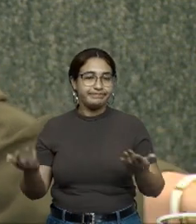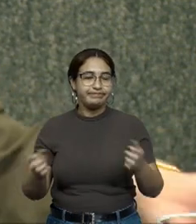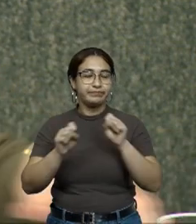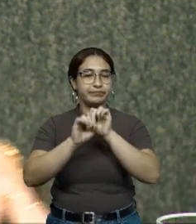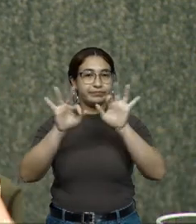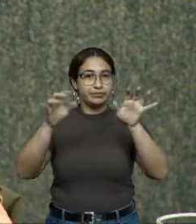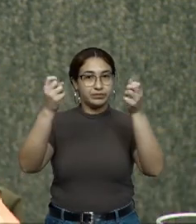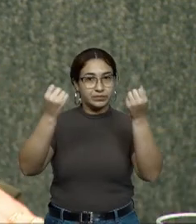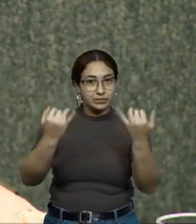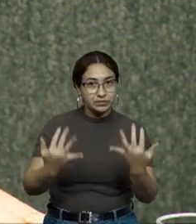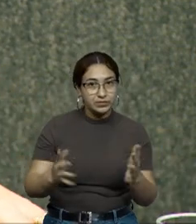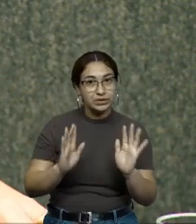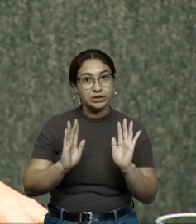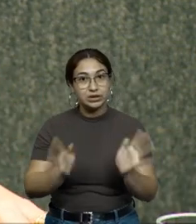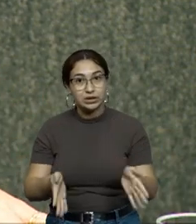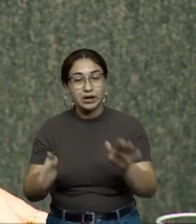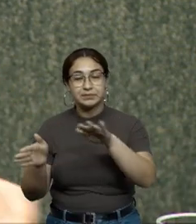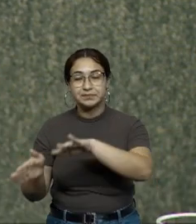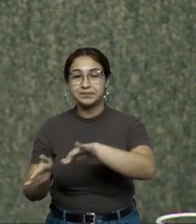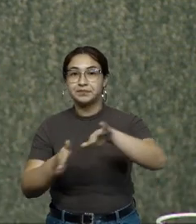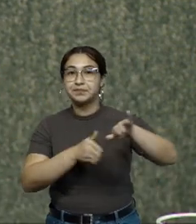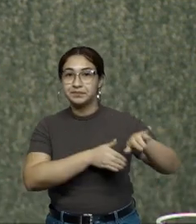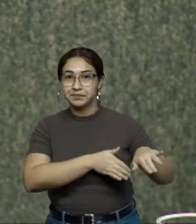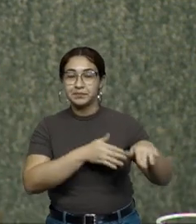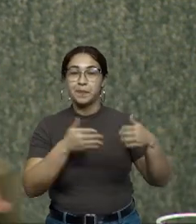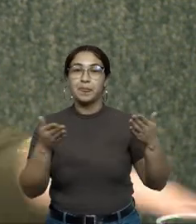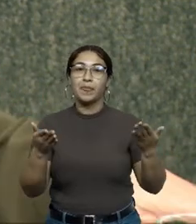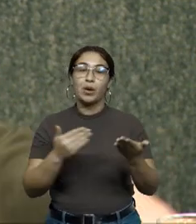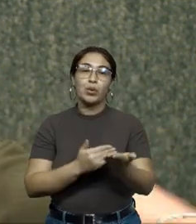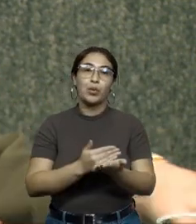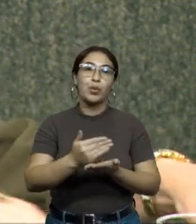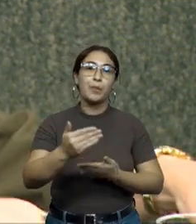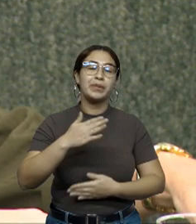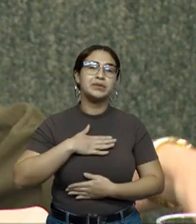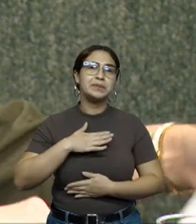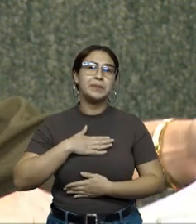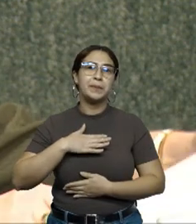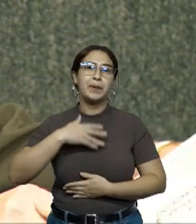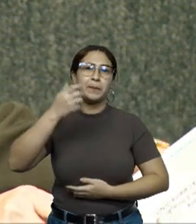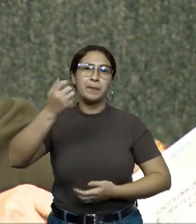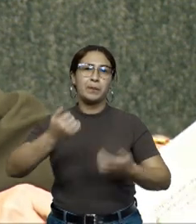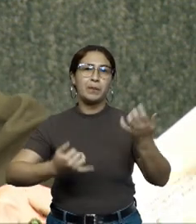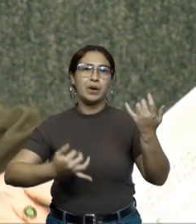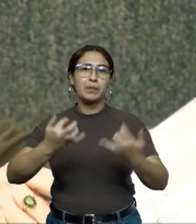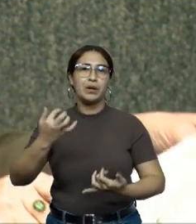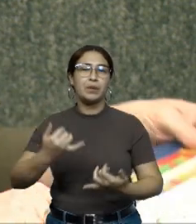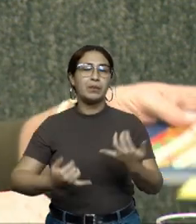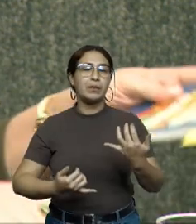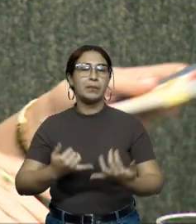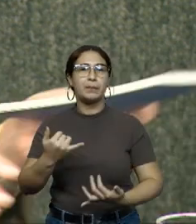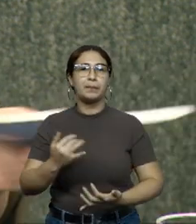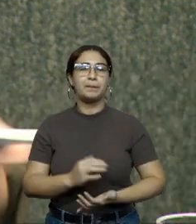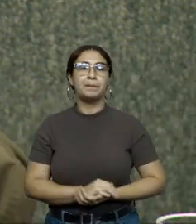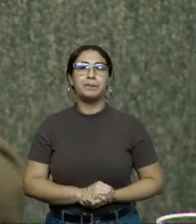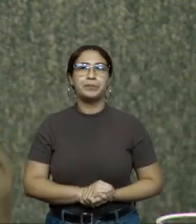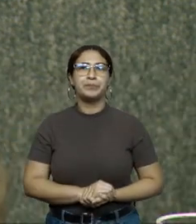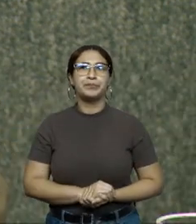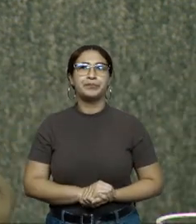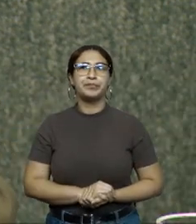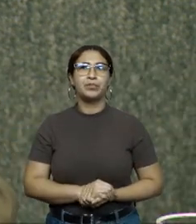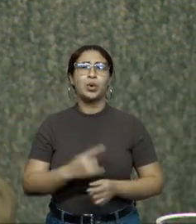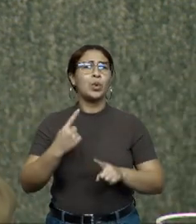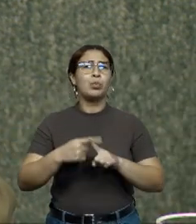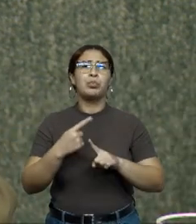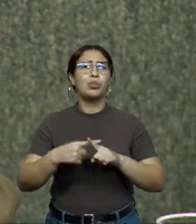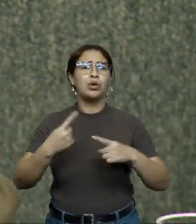quanto à audiência eu quero começar a minha fala destacando Por que que a gente tá